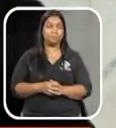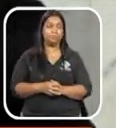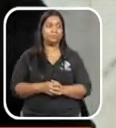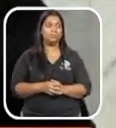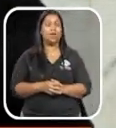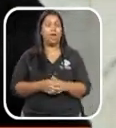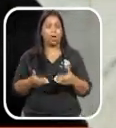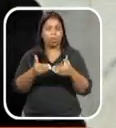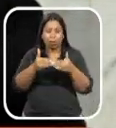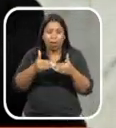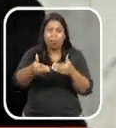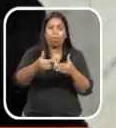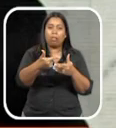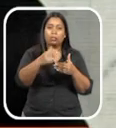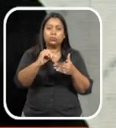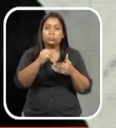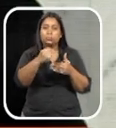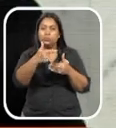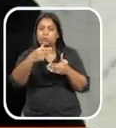avolumando.